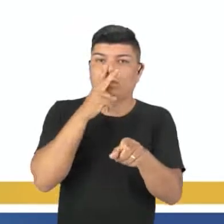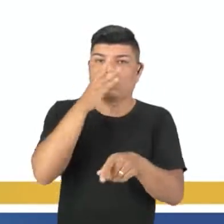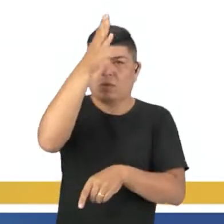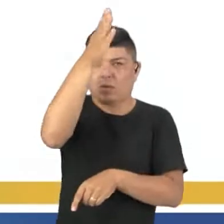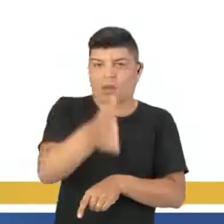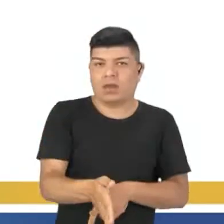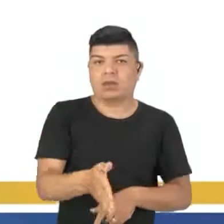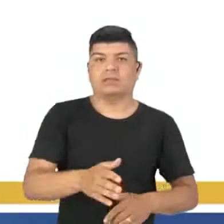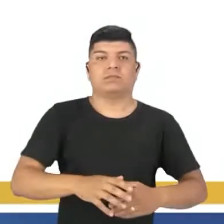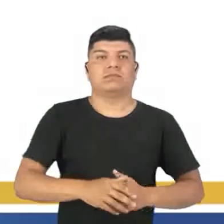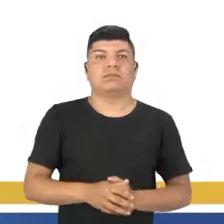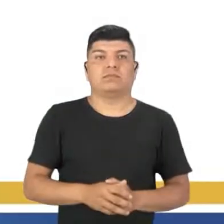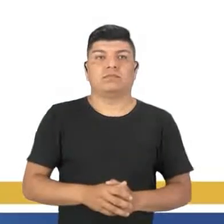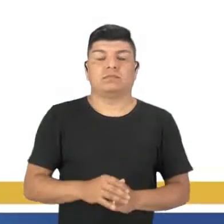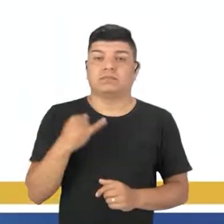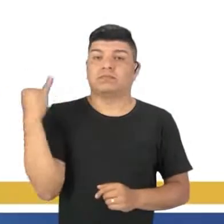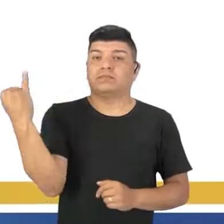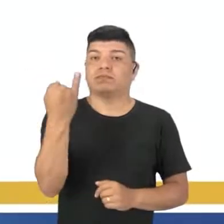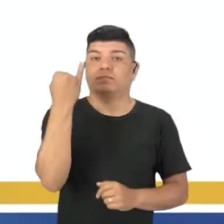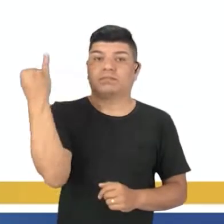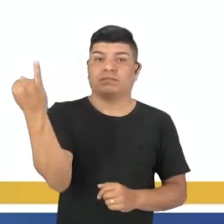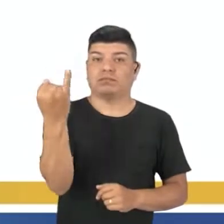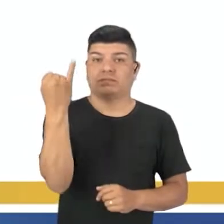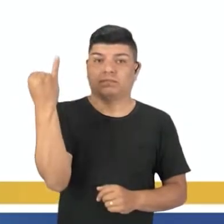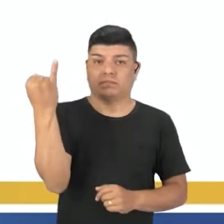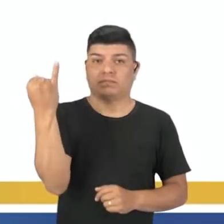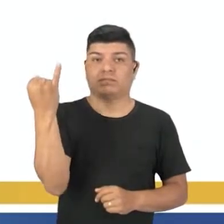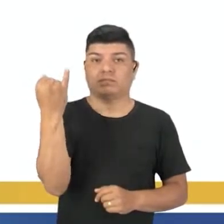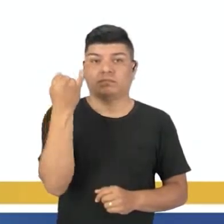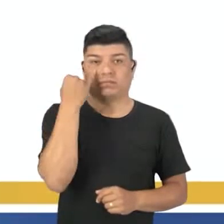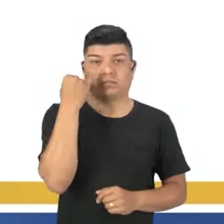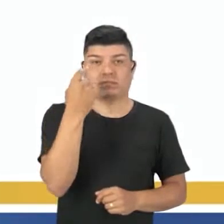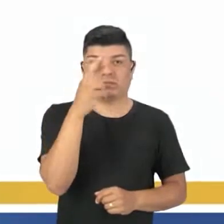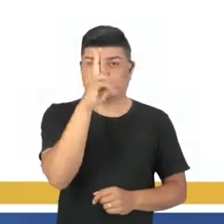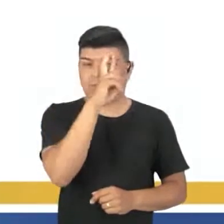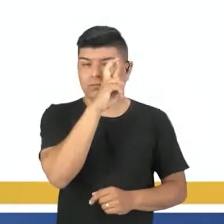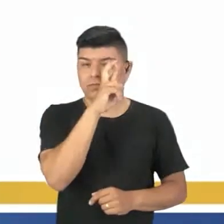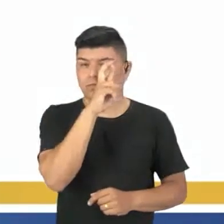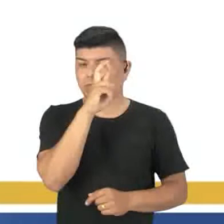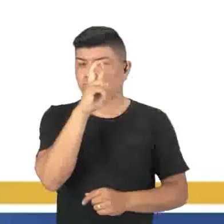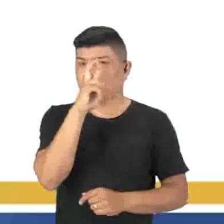tá? Então, é importante aí a gente observar